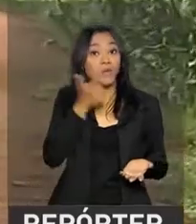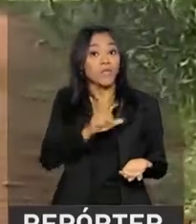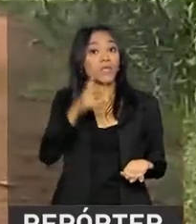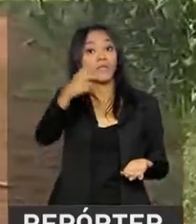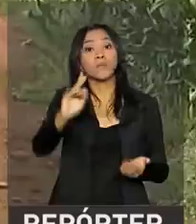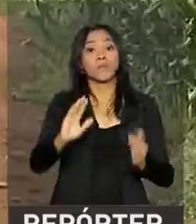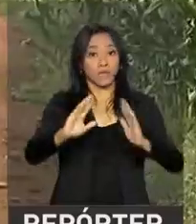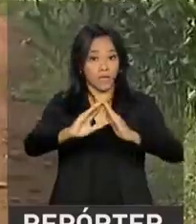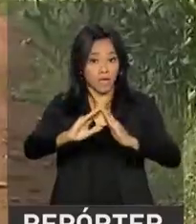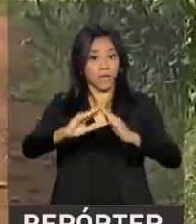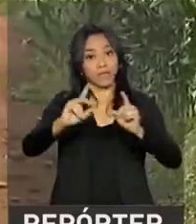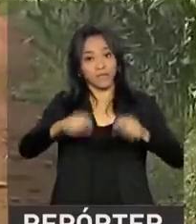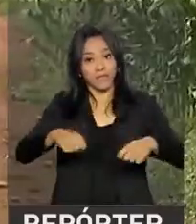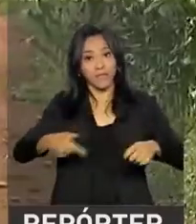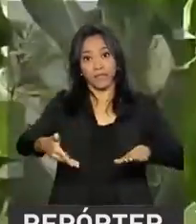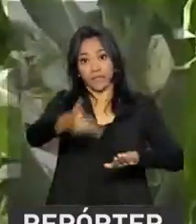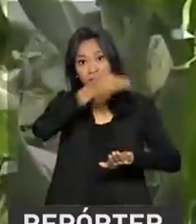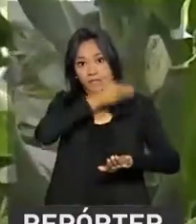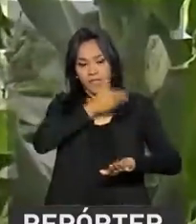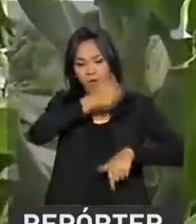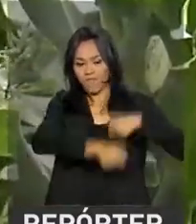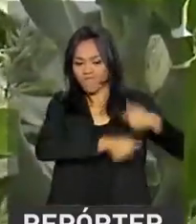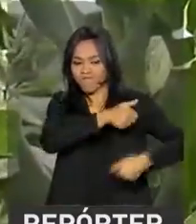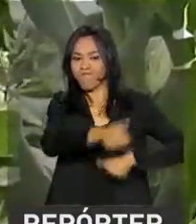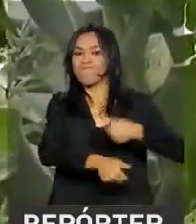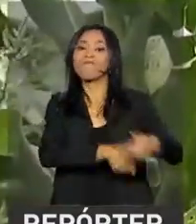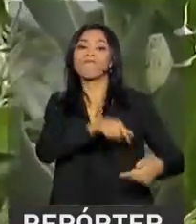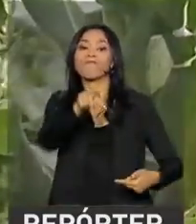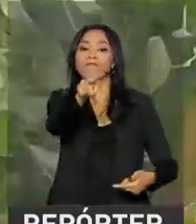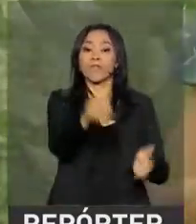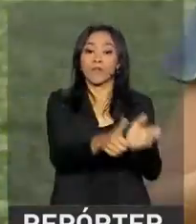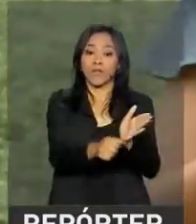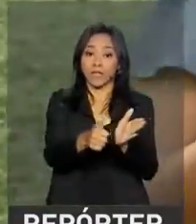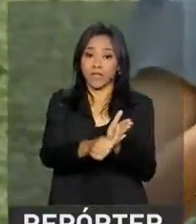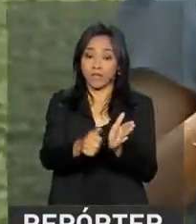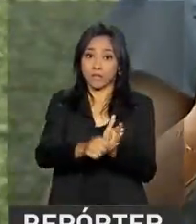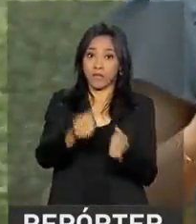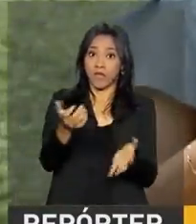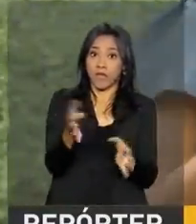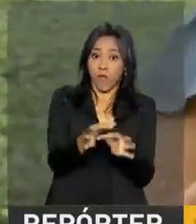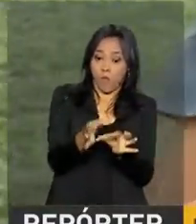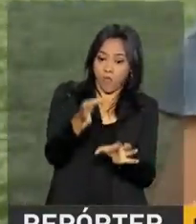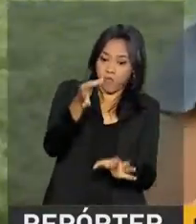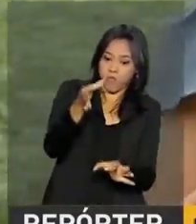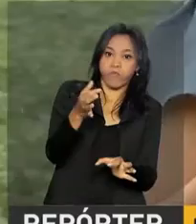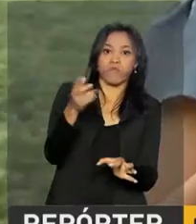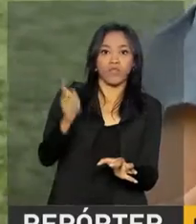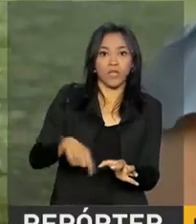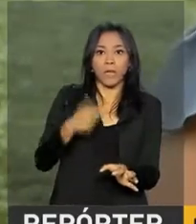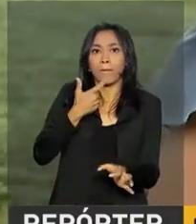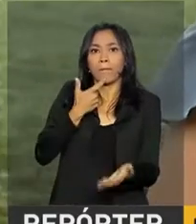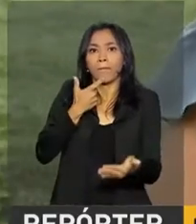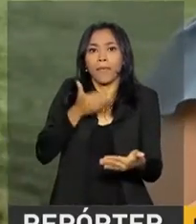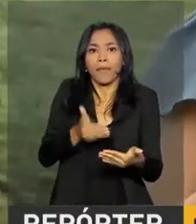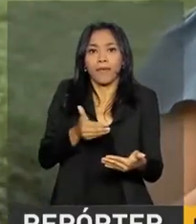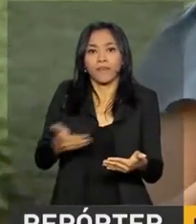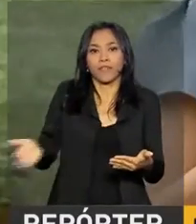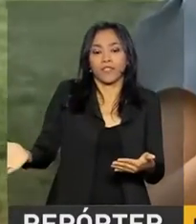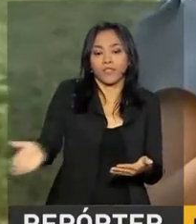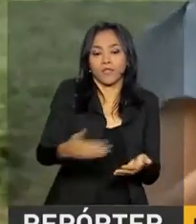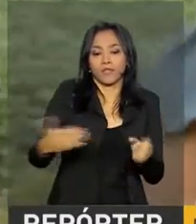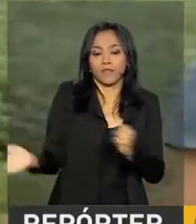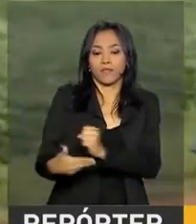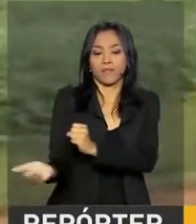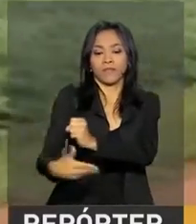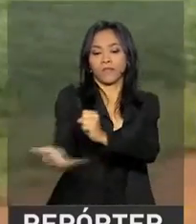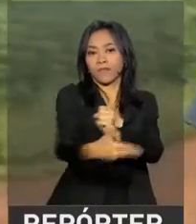é preciso muita dedicação. As espigas já estão grandes. Isto é sinal de que está perto da época da colheita do milho. Mas os produtores já